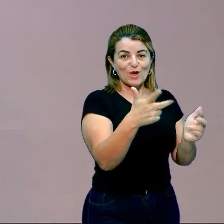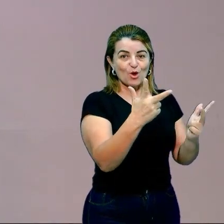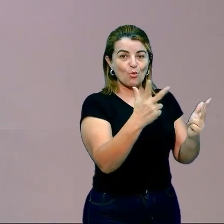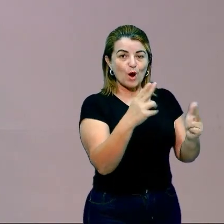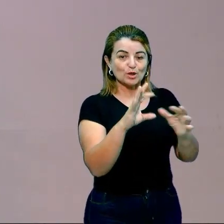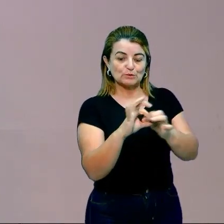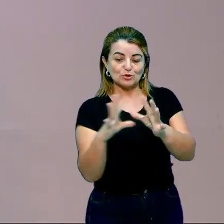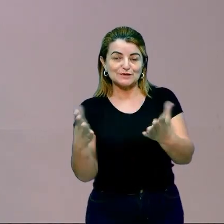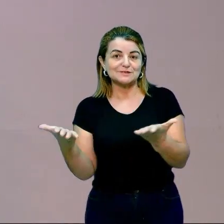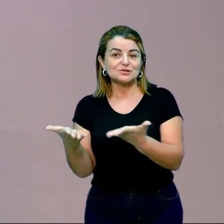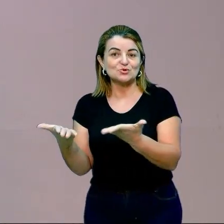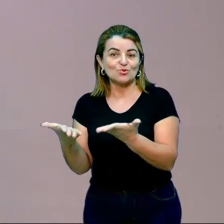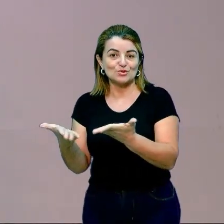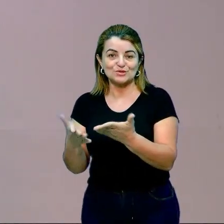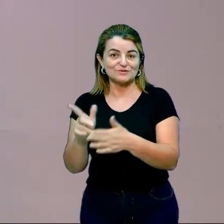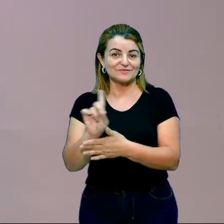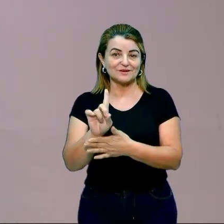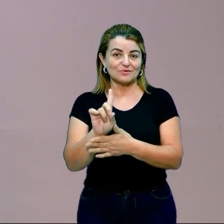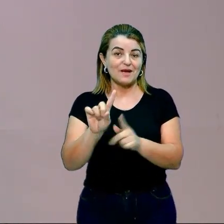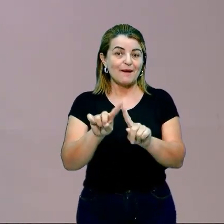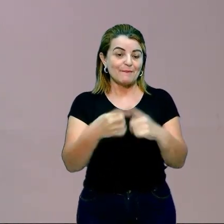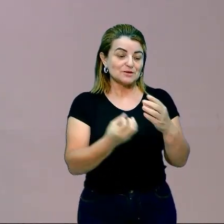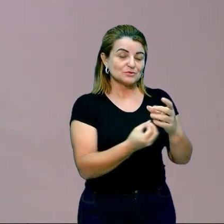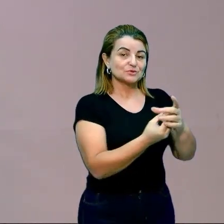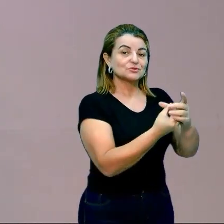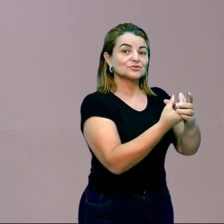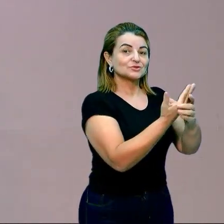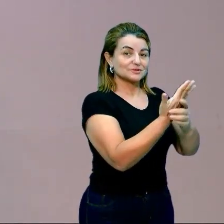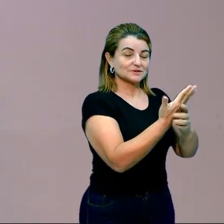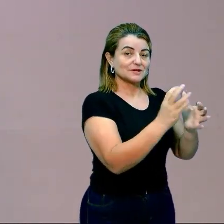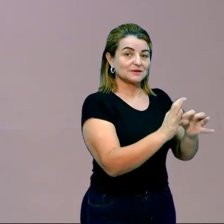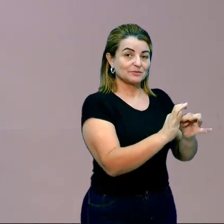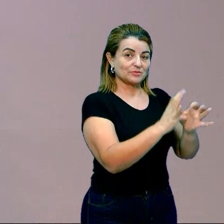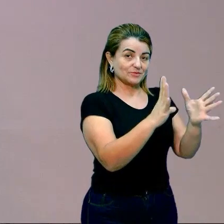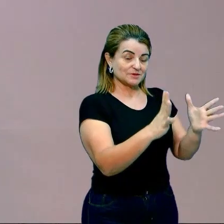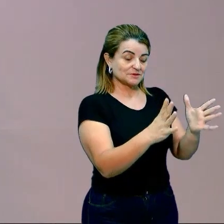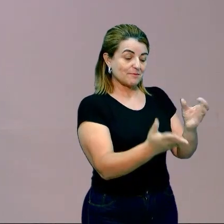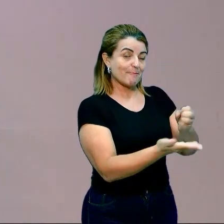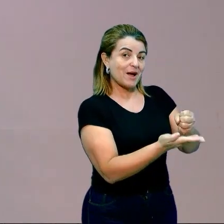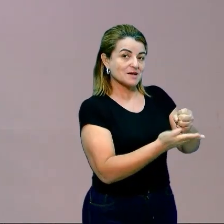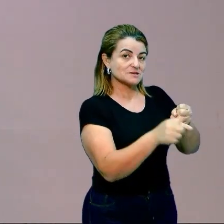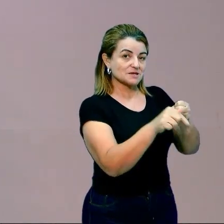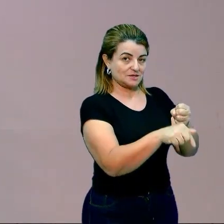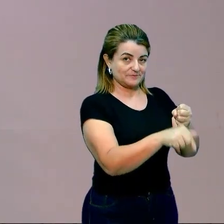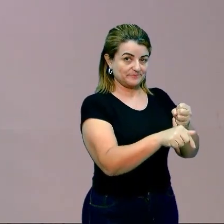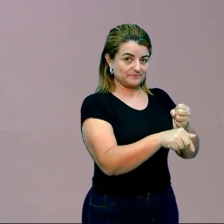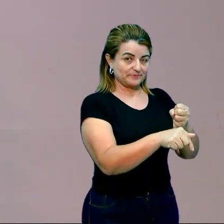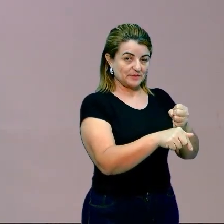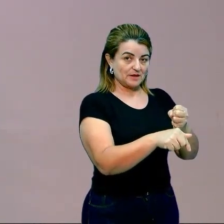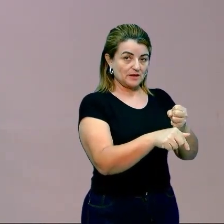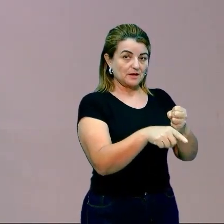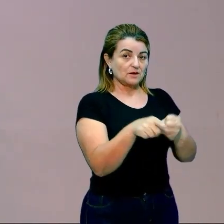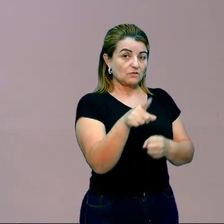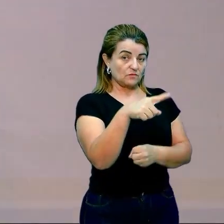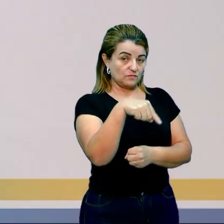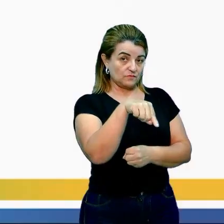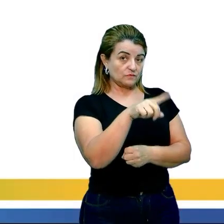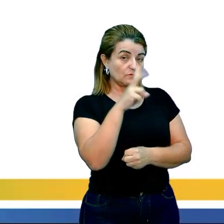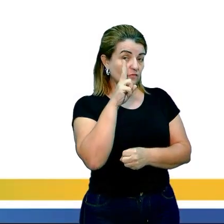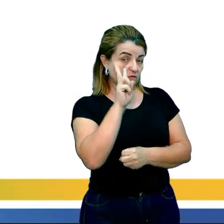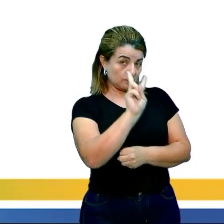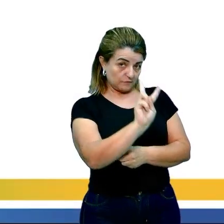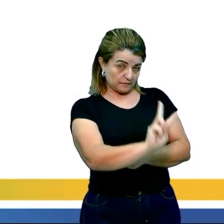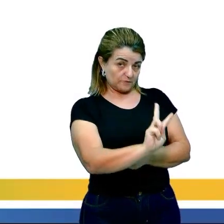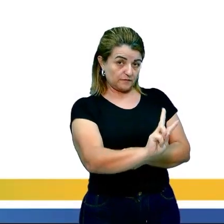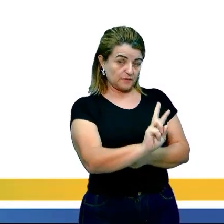nós conhecemos atualmente mas a sua origem se baseia na democracia ateniense aonde Onde vocês vão nós vamos